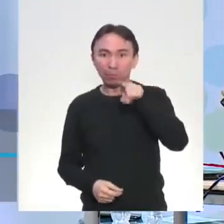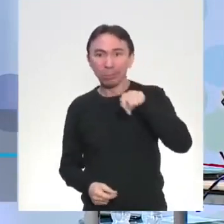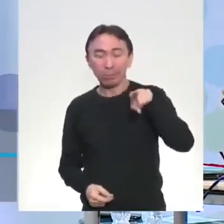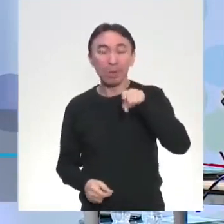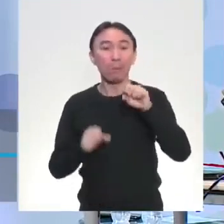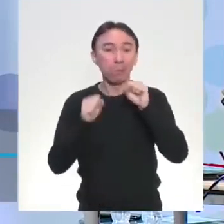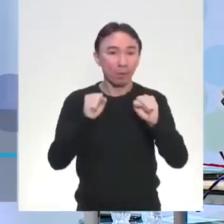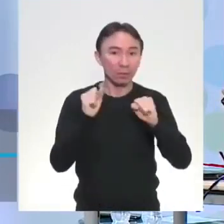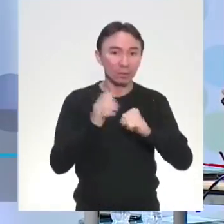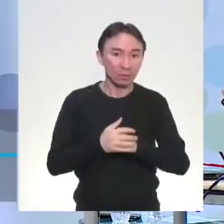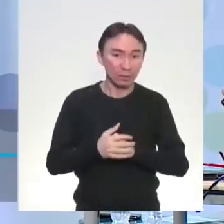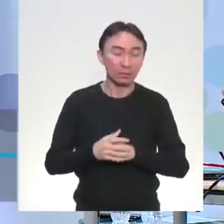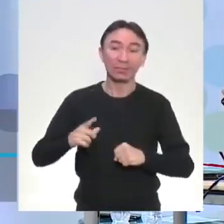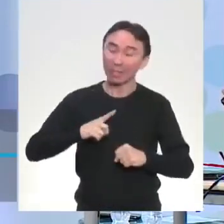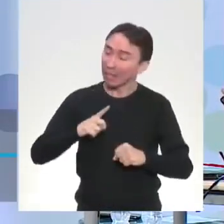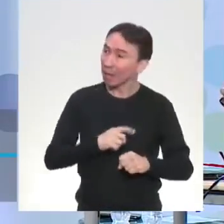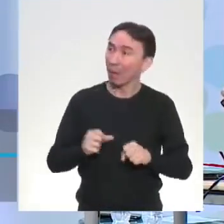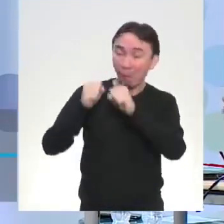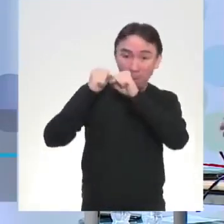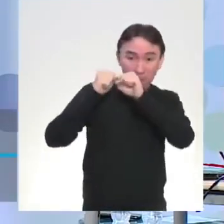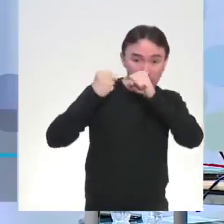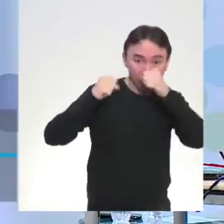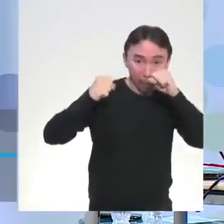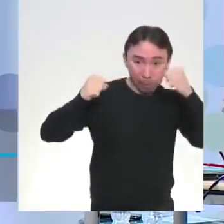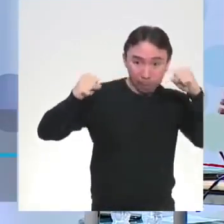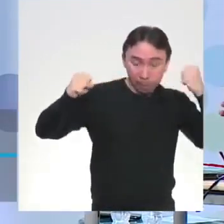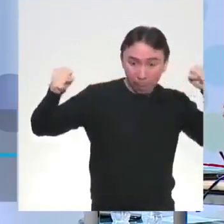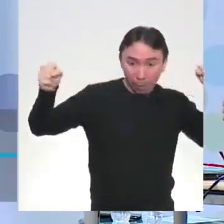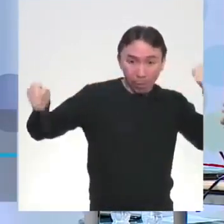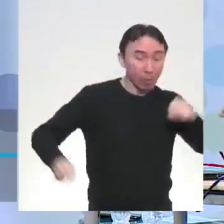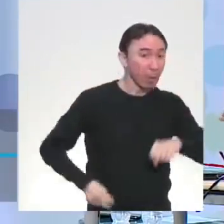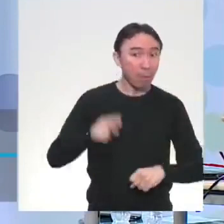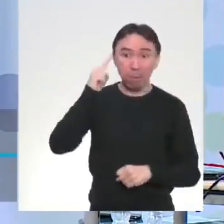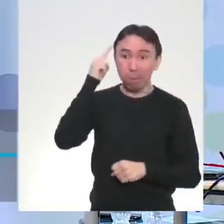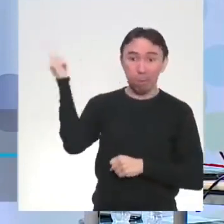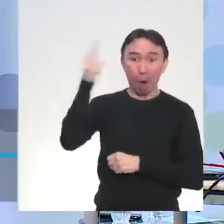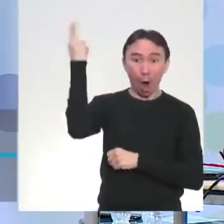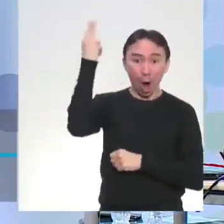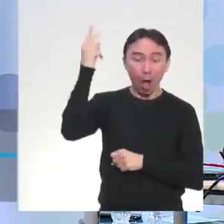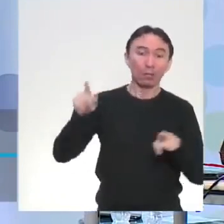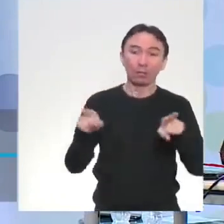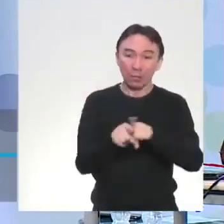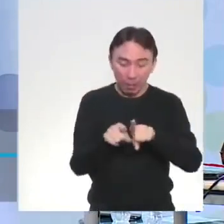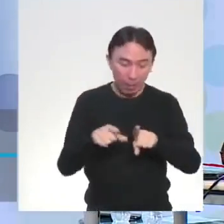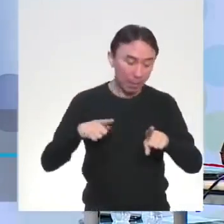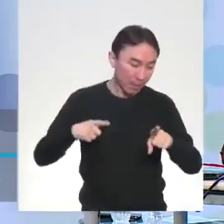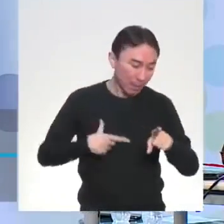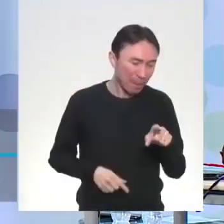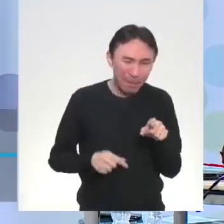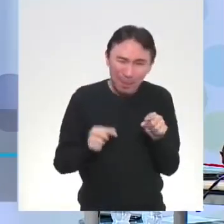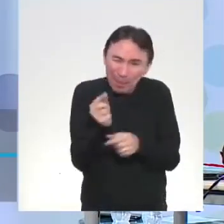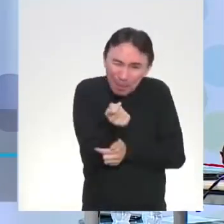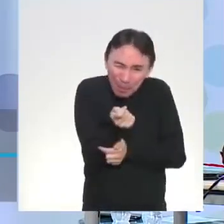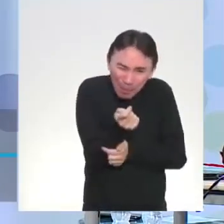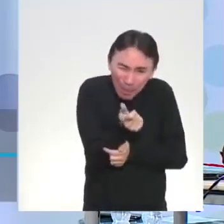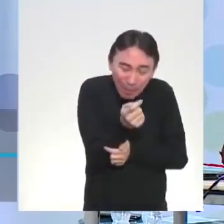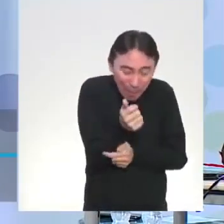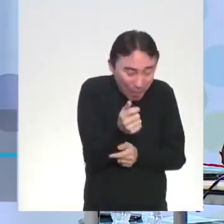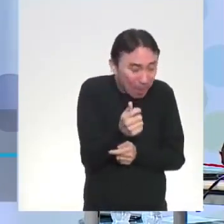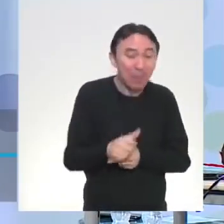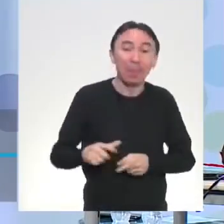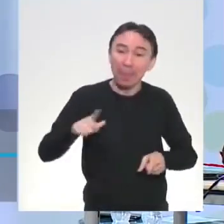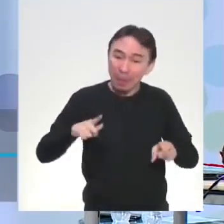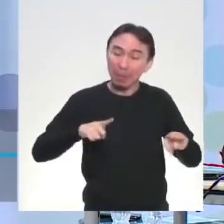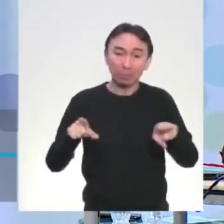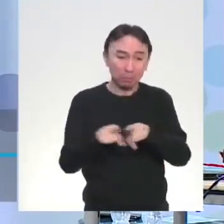existem infinitos grandes e infinitos pequenos, né? Isso é verdade. Porque quando a gente pensa no ponto, Osmar, é uma coisa muito legal, pensando que o ponto é